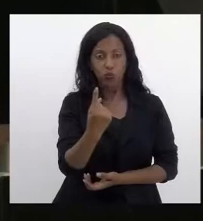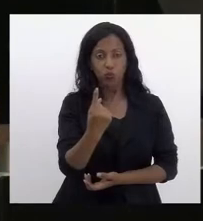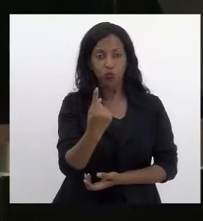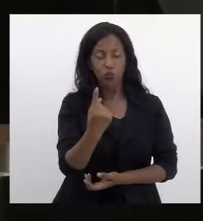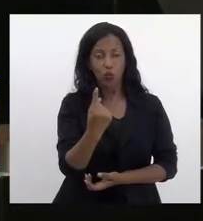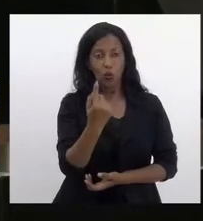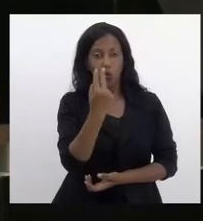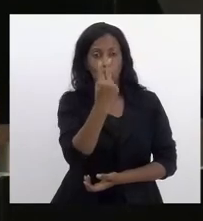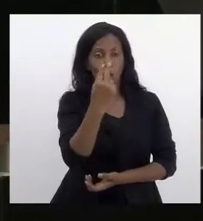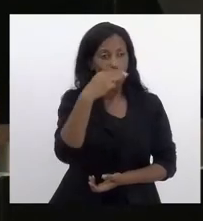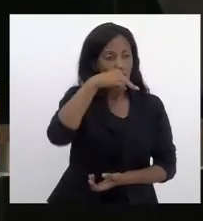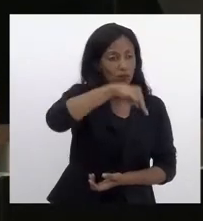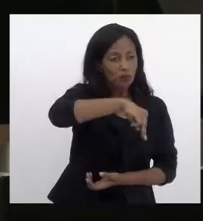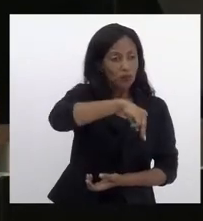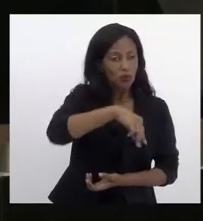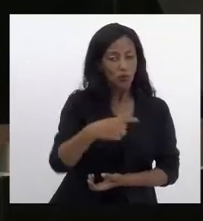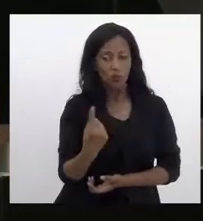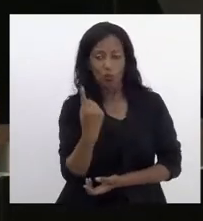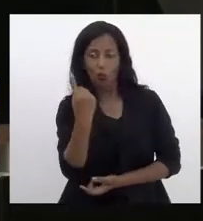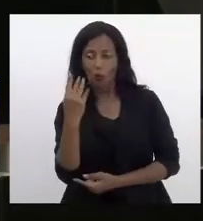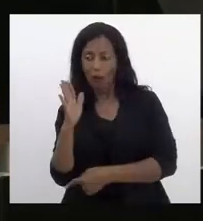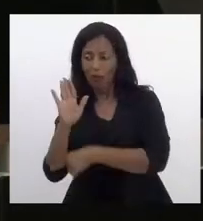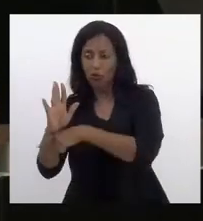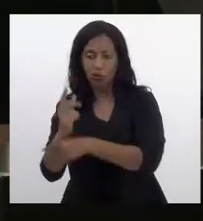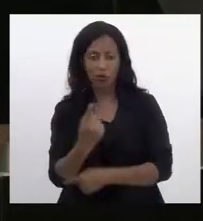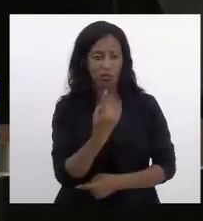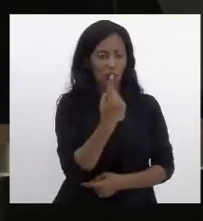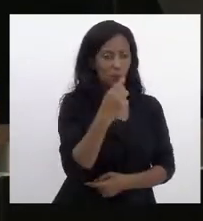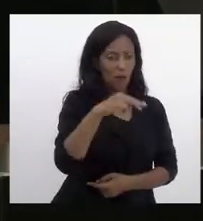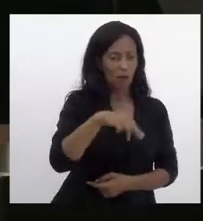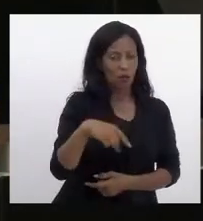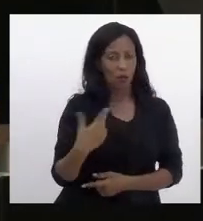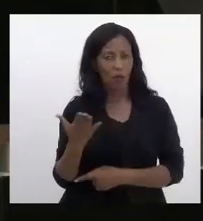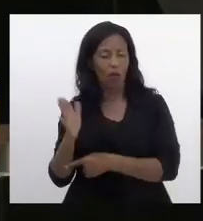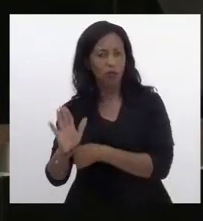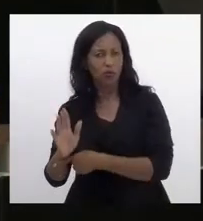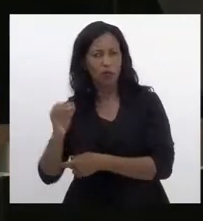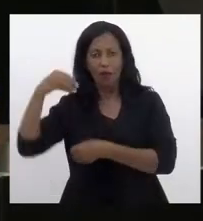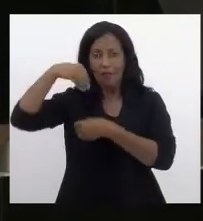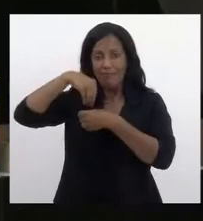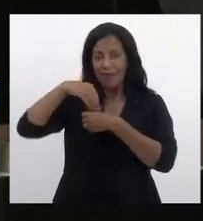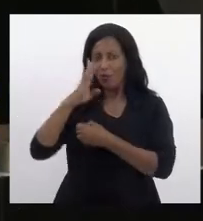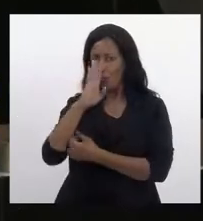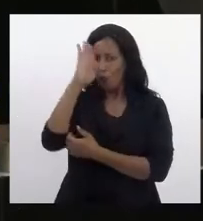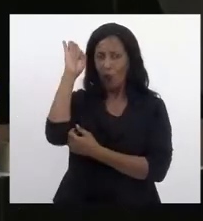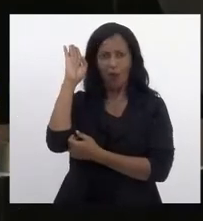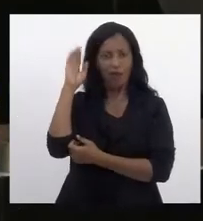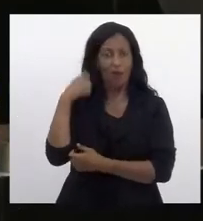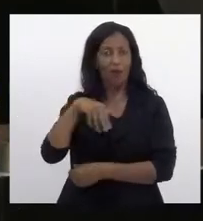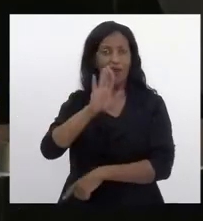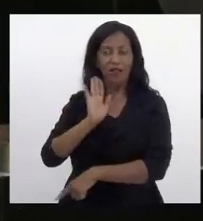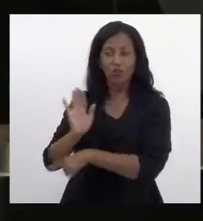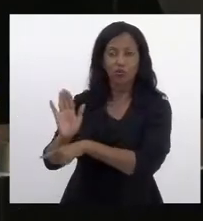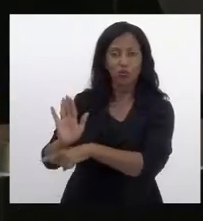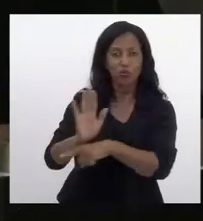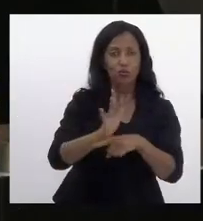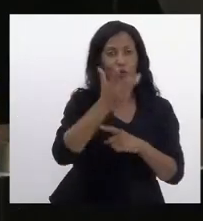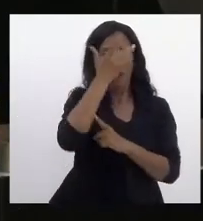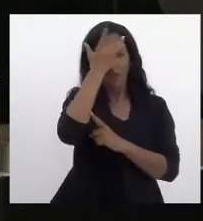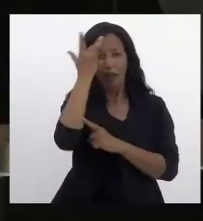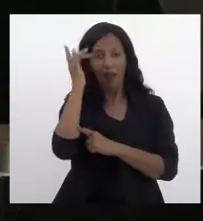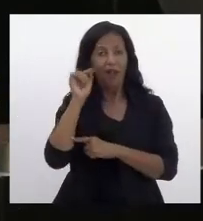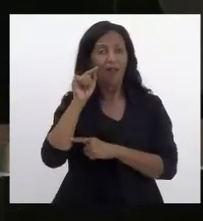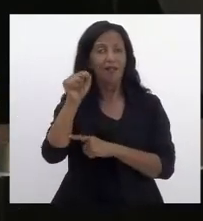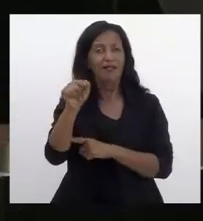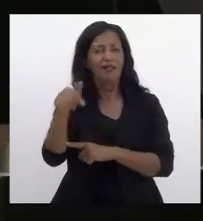cada 2 minutos. E quem fez esse atendimento não é quem está no quartel. Quem fez esse atendimento é quem está